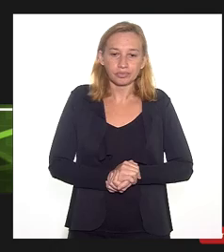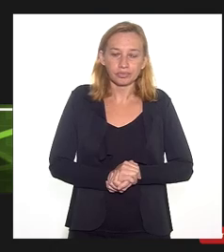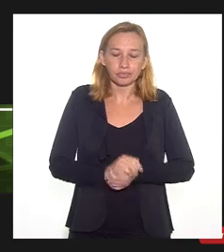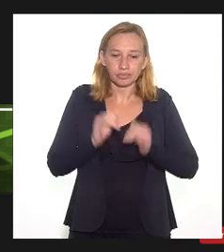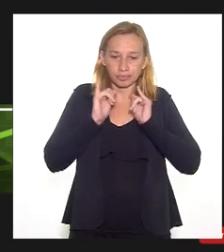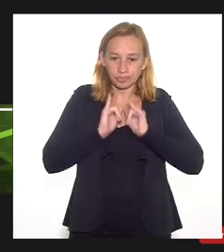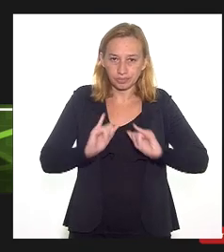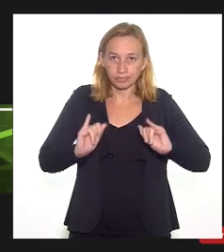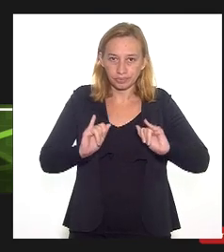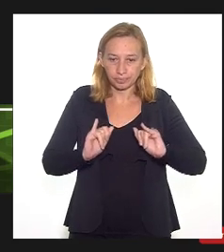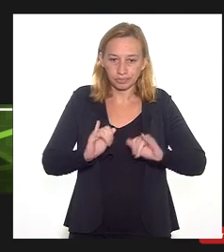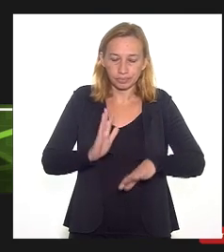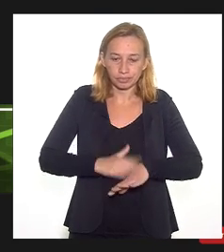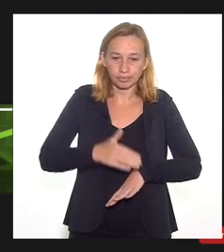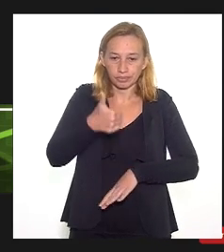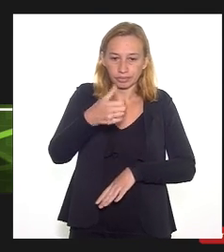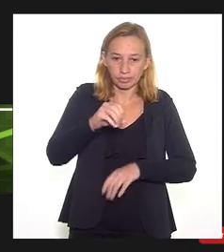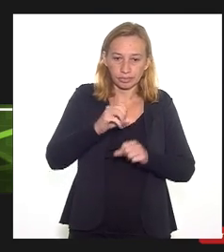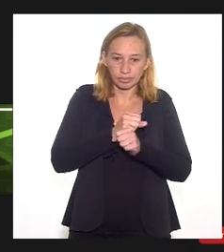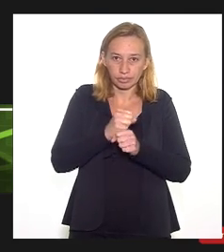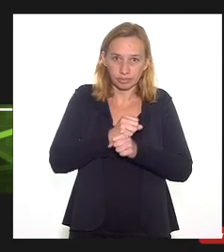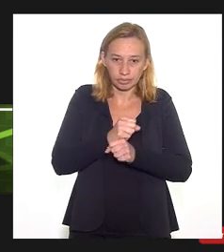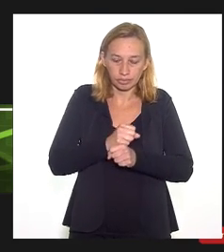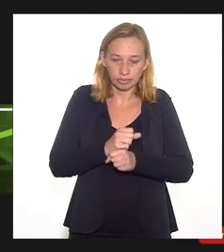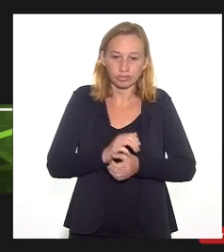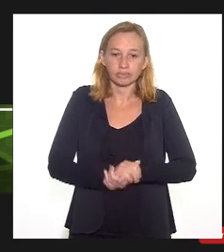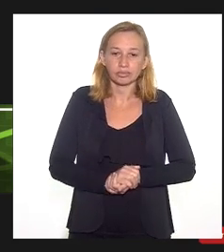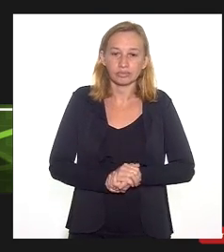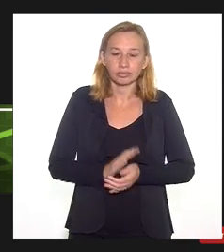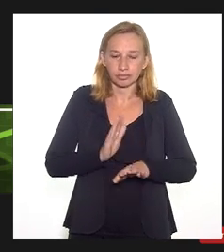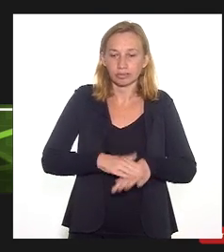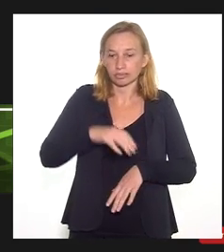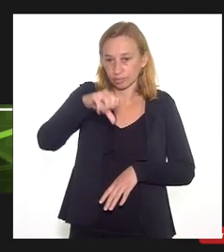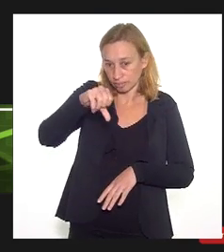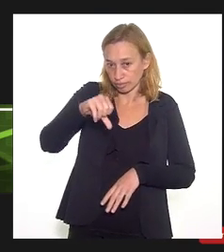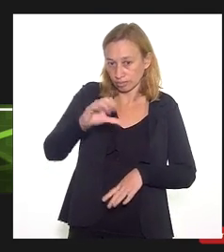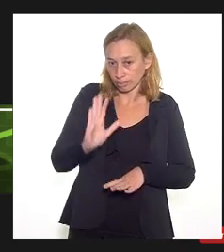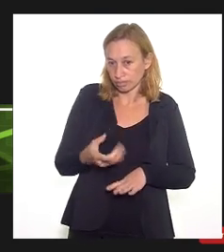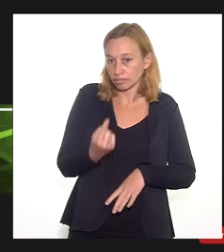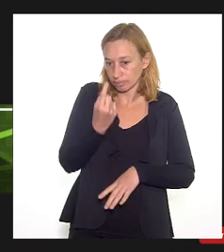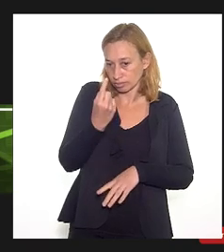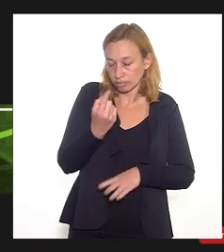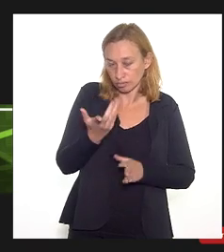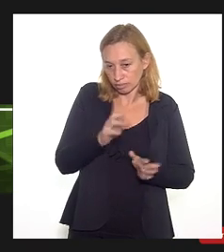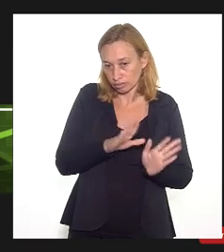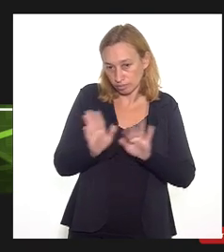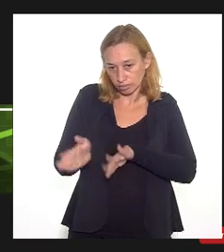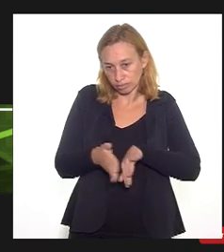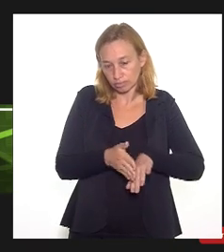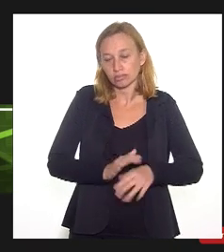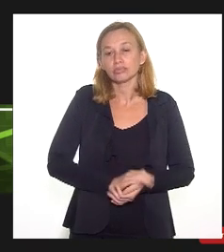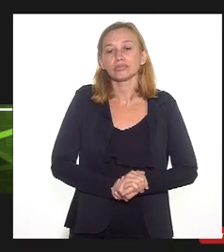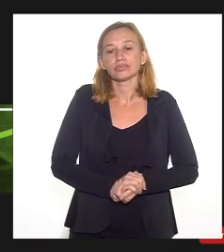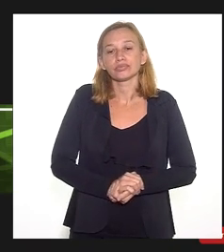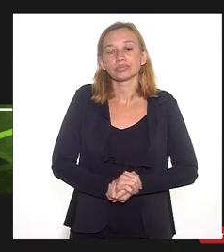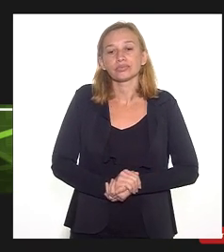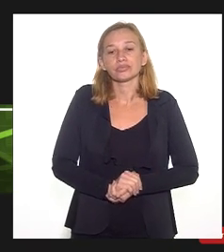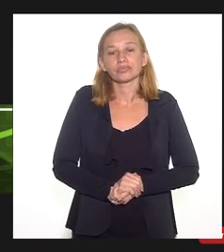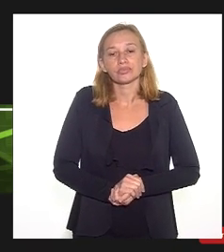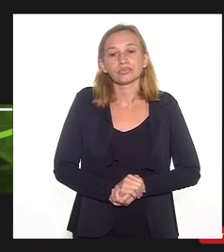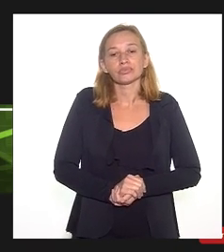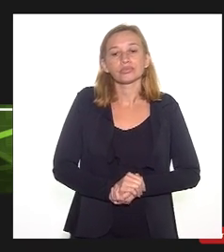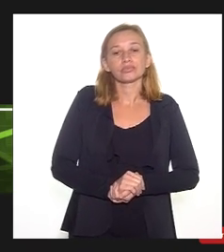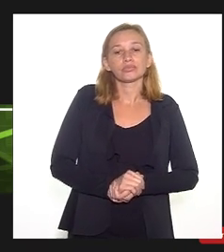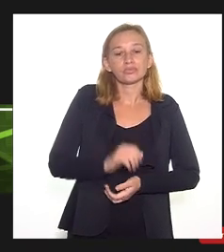anunciado por mais dez anos ou seja mais nove porque já passou mais um e o